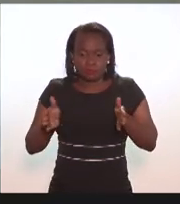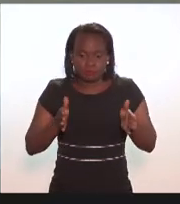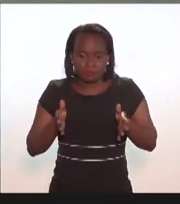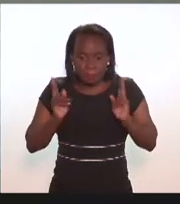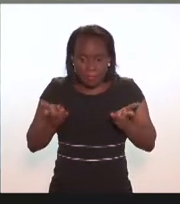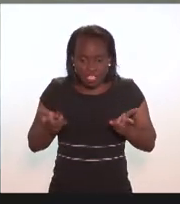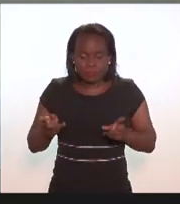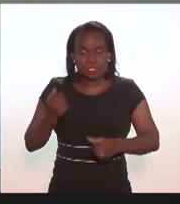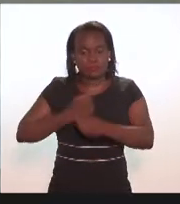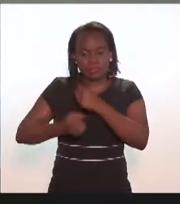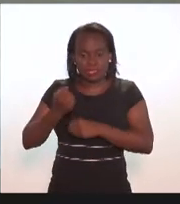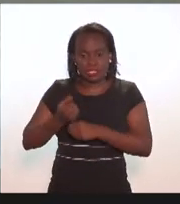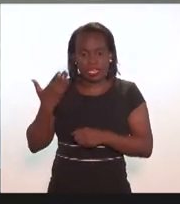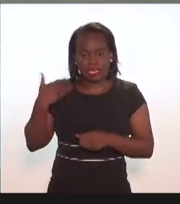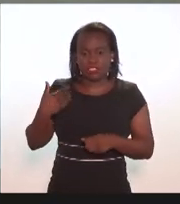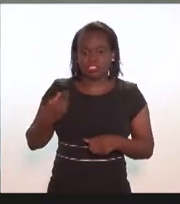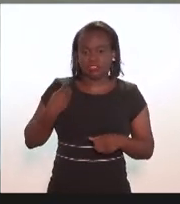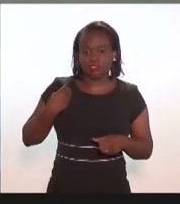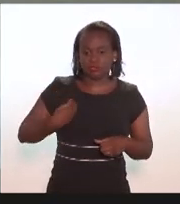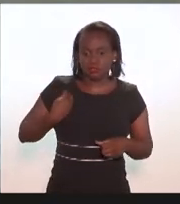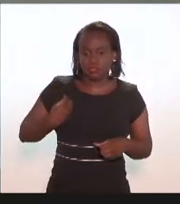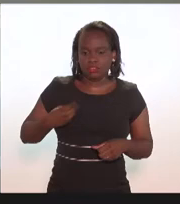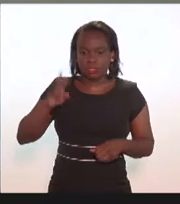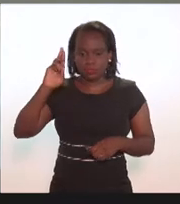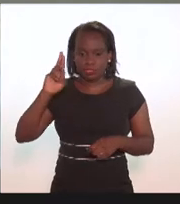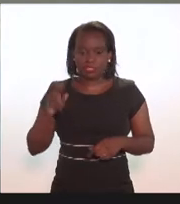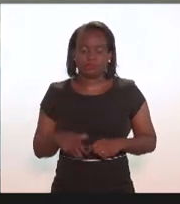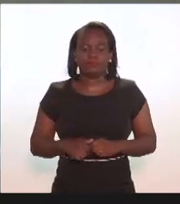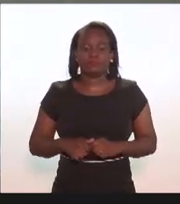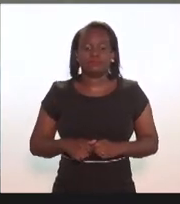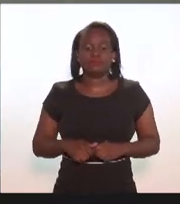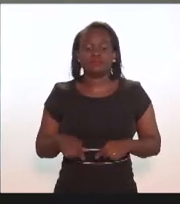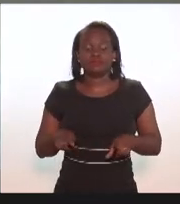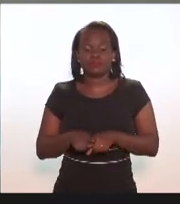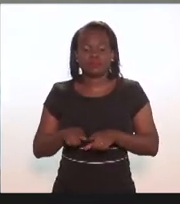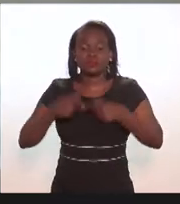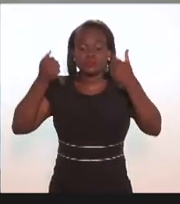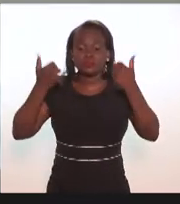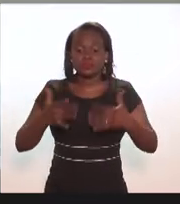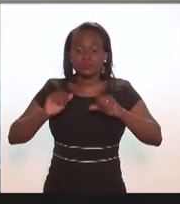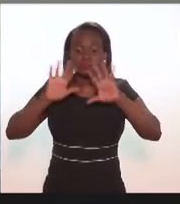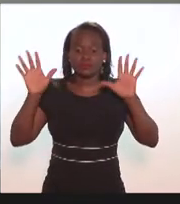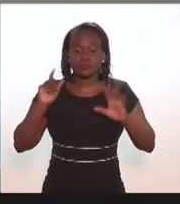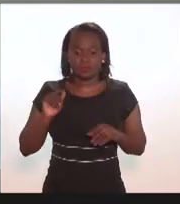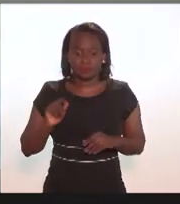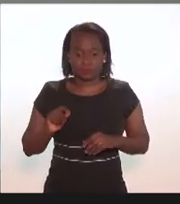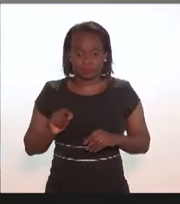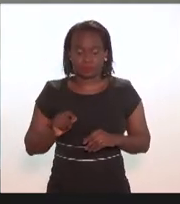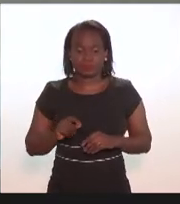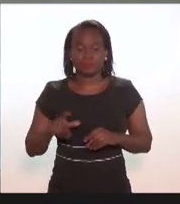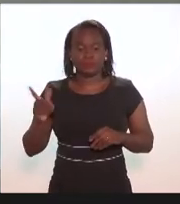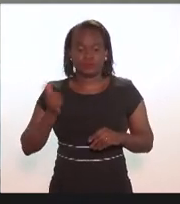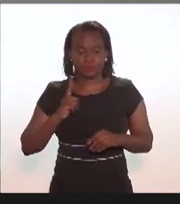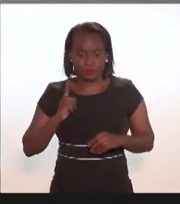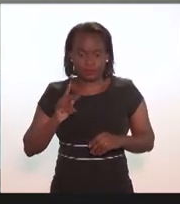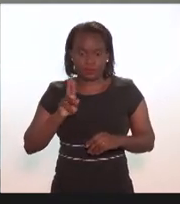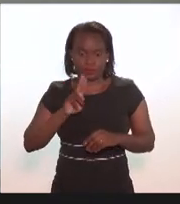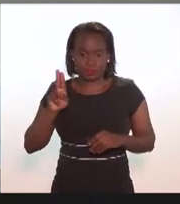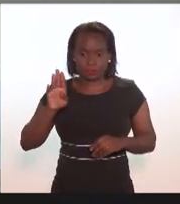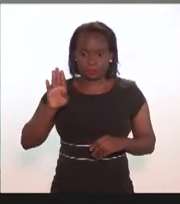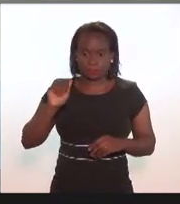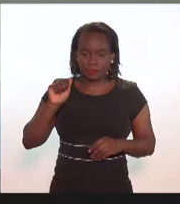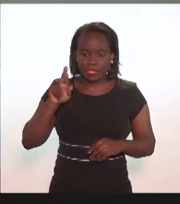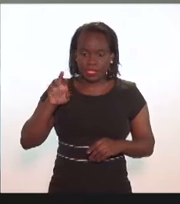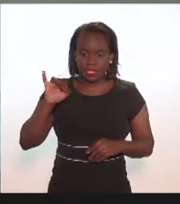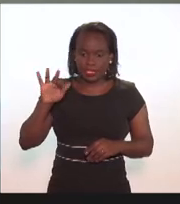igual período antes da gente chegar aqui na Secretaria de Fazenda. O que é bom esclarecer aqui? Apesar de ter o nome Barreira